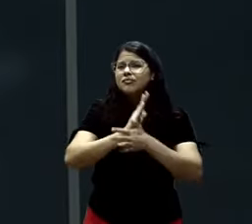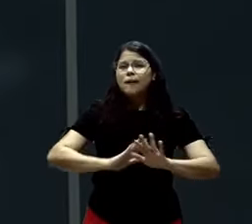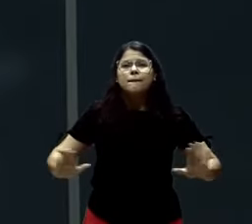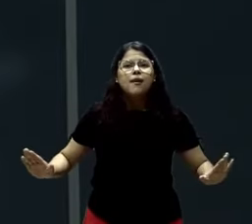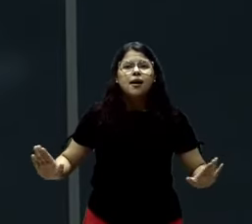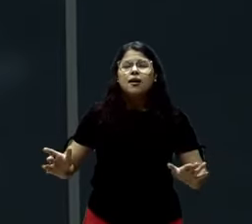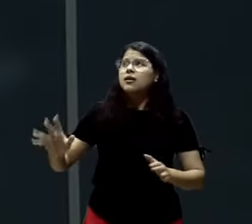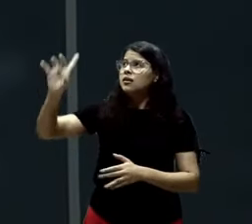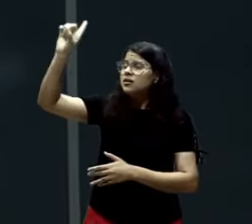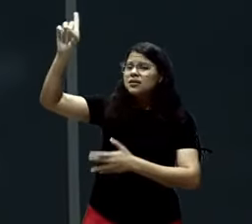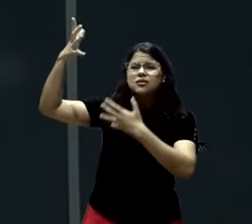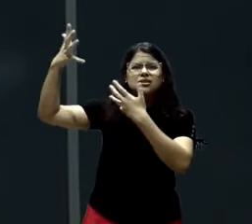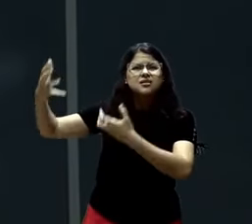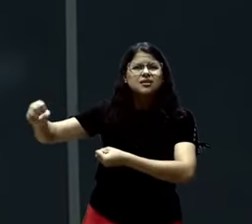renda.